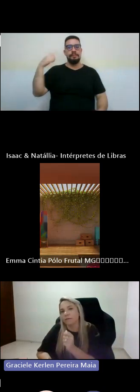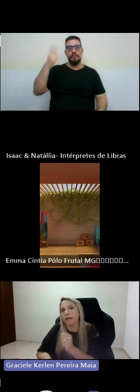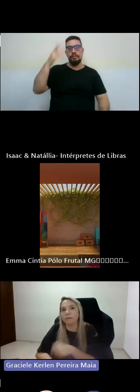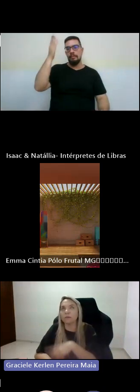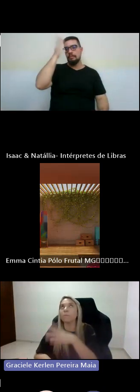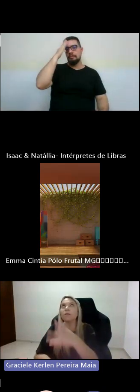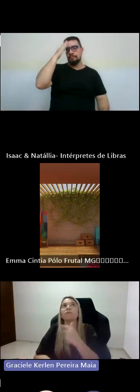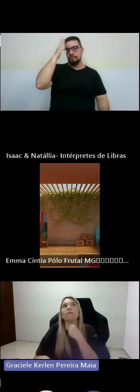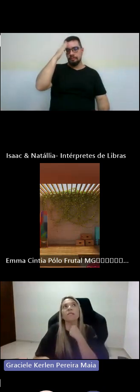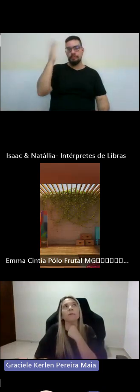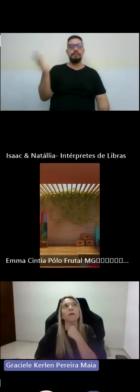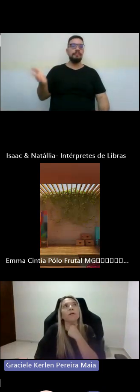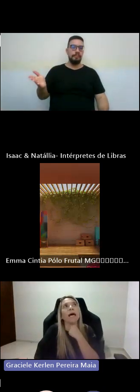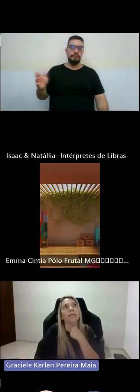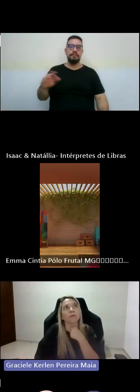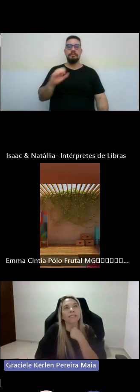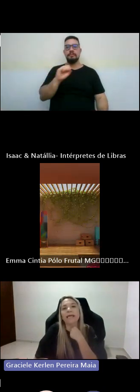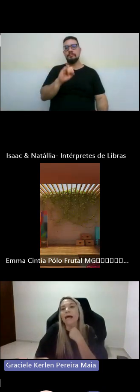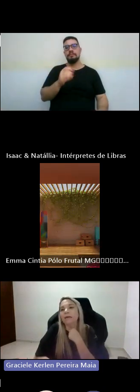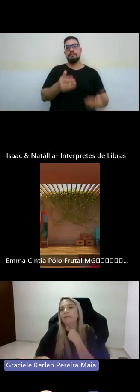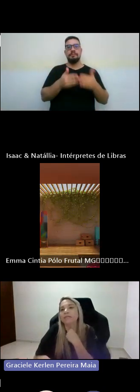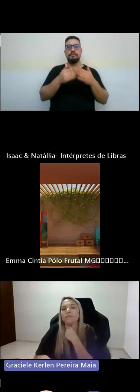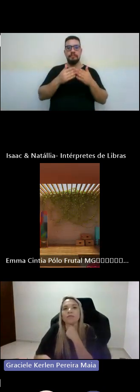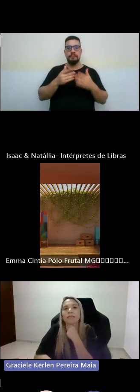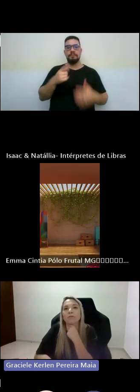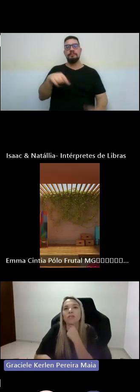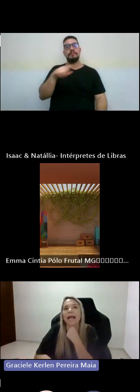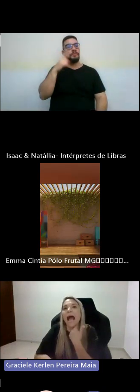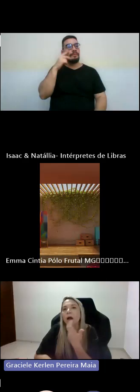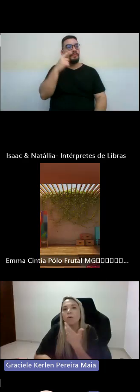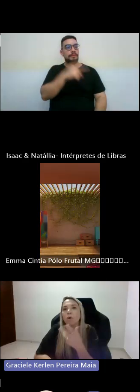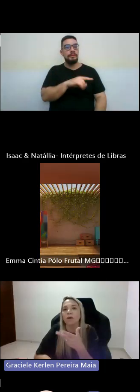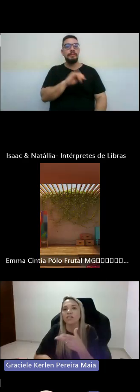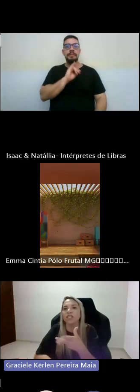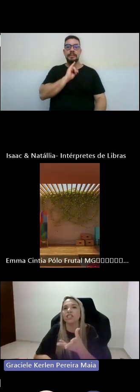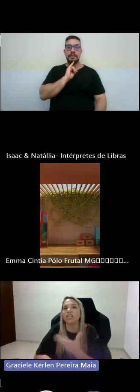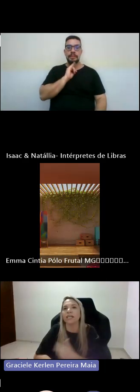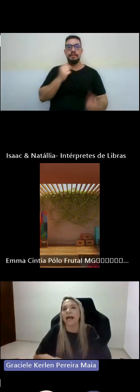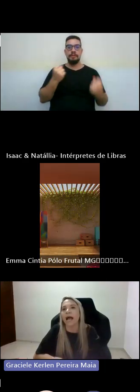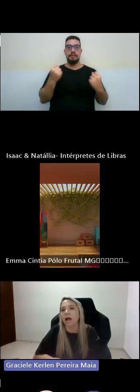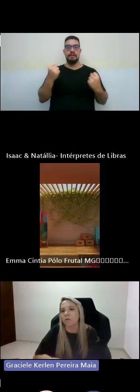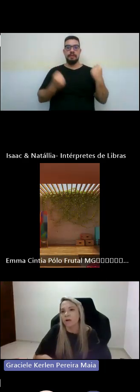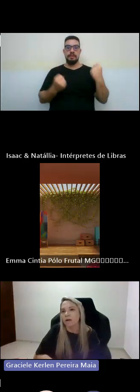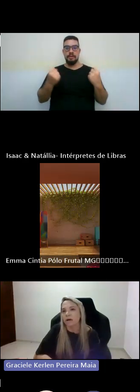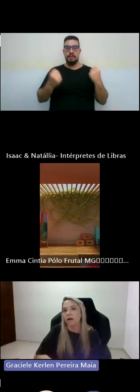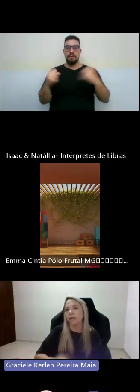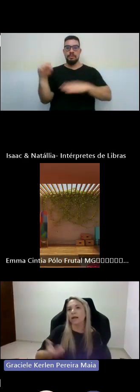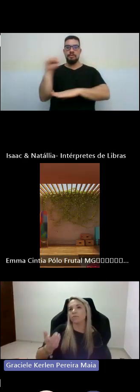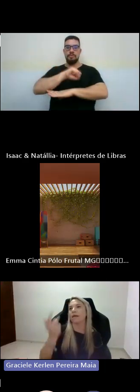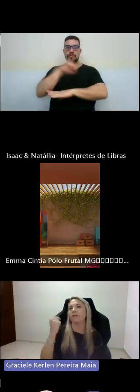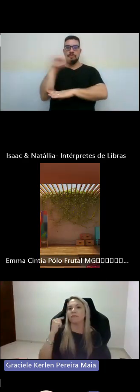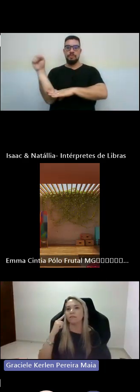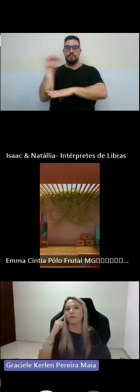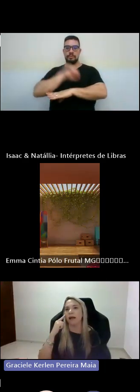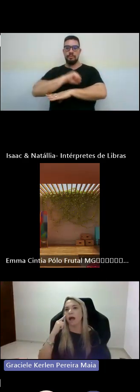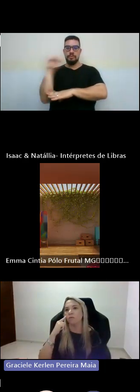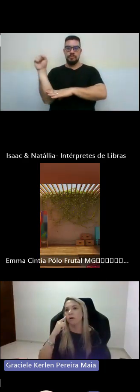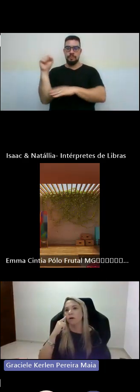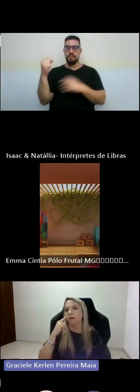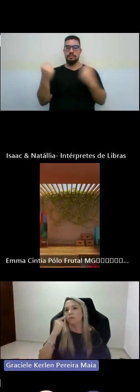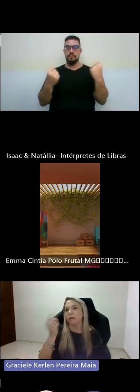sabe, né? Se eu pedir vocês para orarem o Isaac fazendo sinal de carro ou dirigir carro, olha lá o Isaac